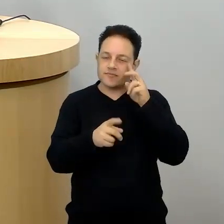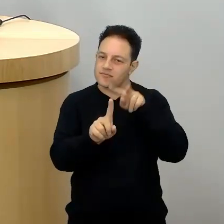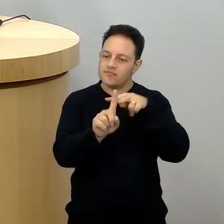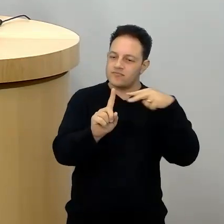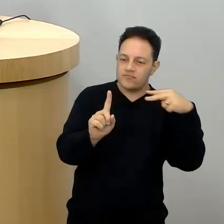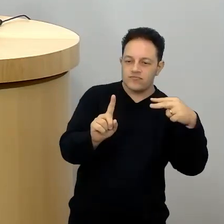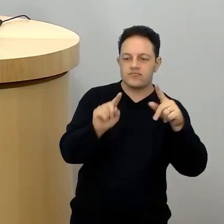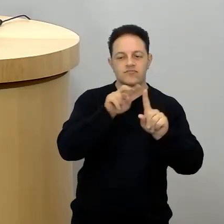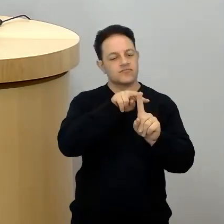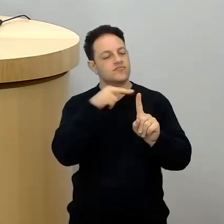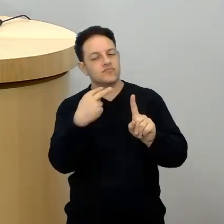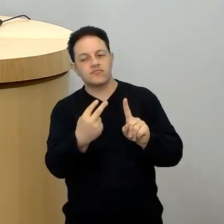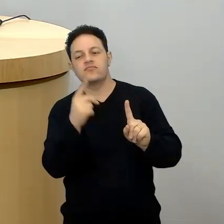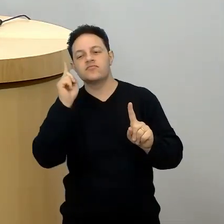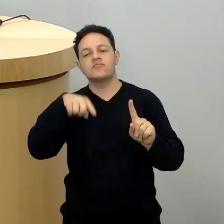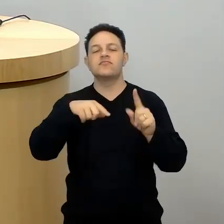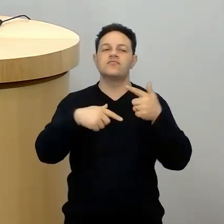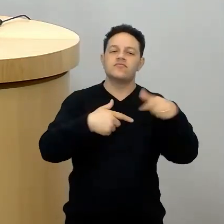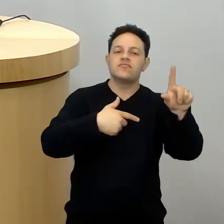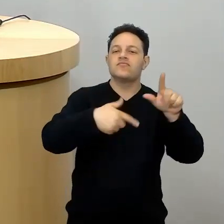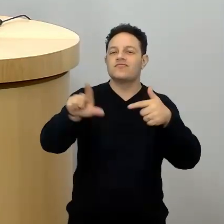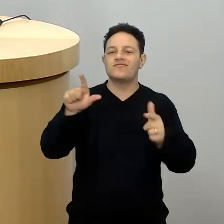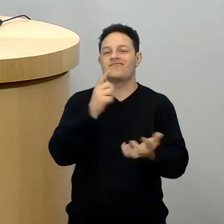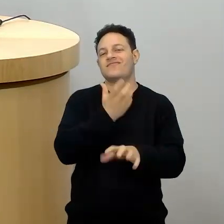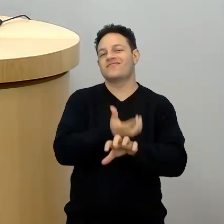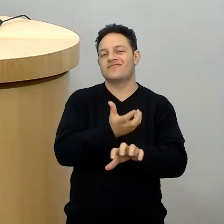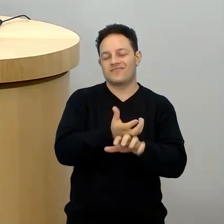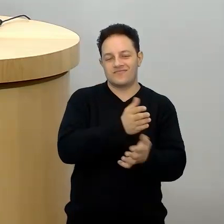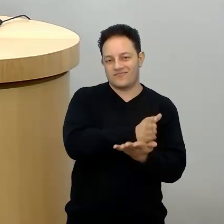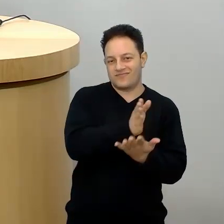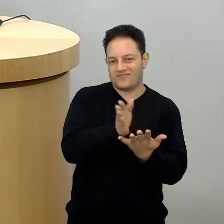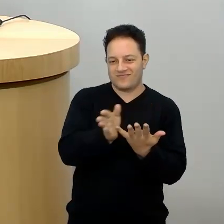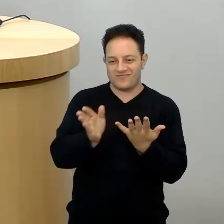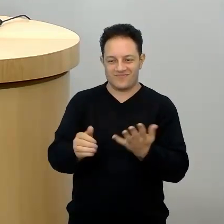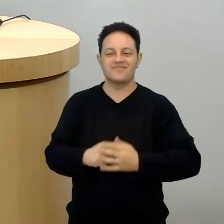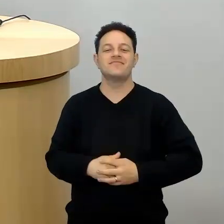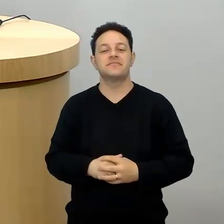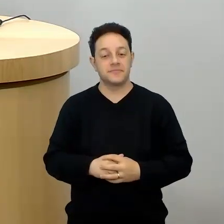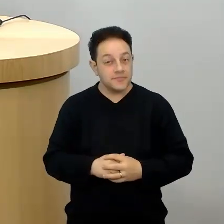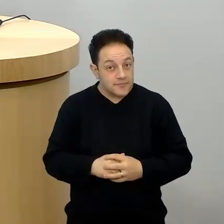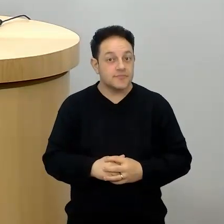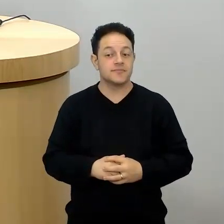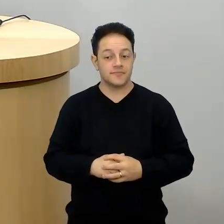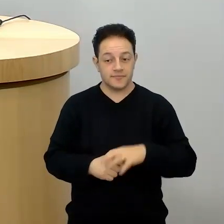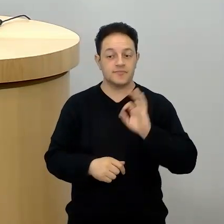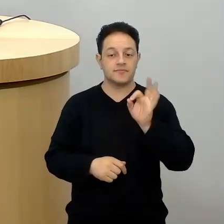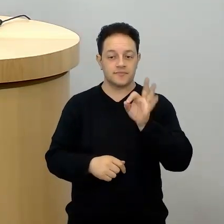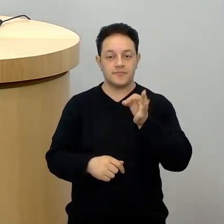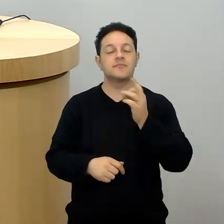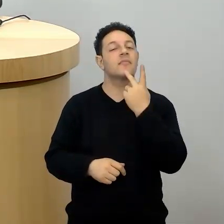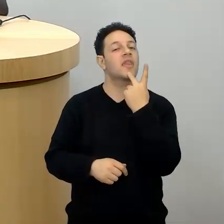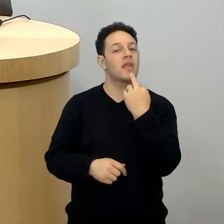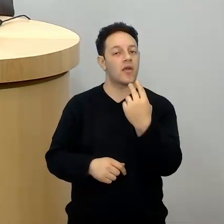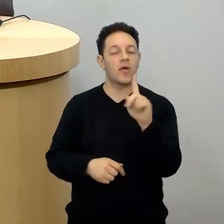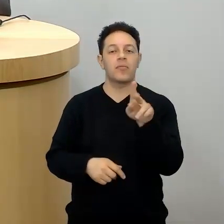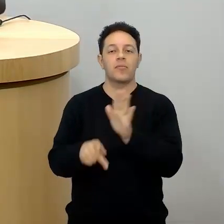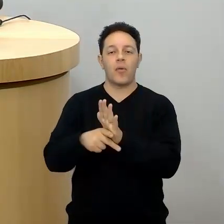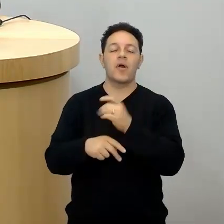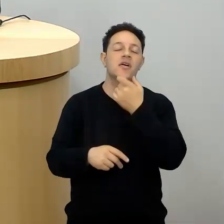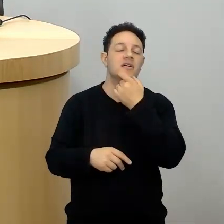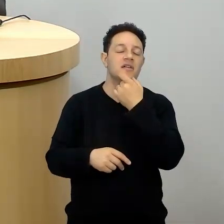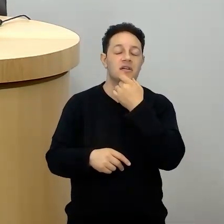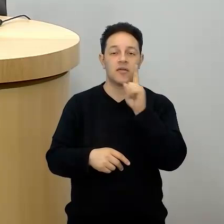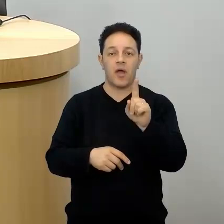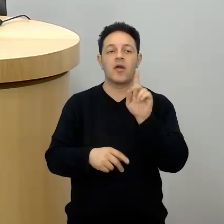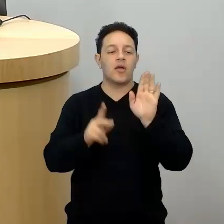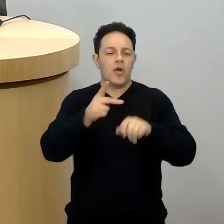perspectivas relacionadas a esses outros componentes. Isso mesmo. Lembrando que a língua inglesa, né, ela não é para ser trabalhada